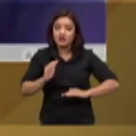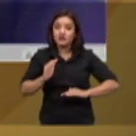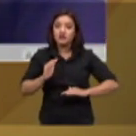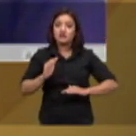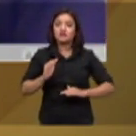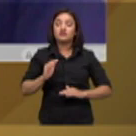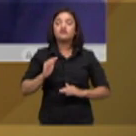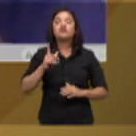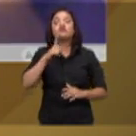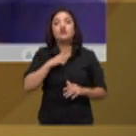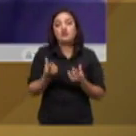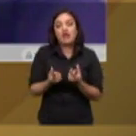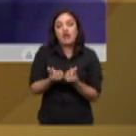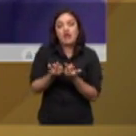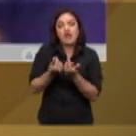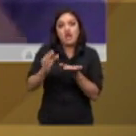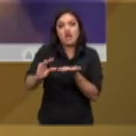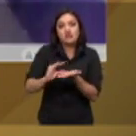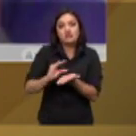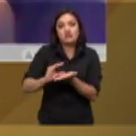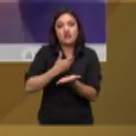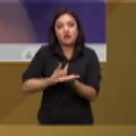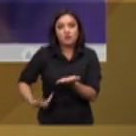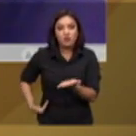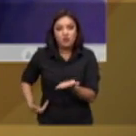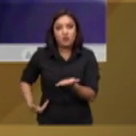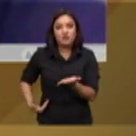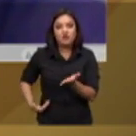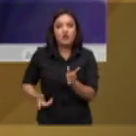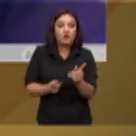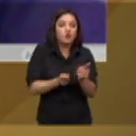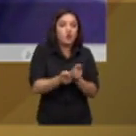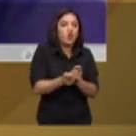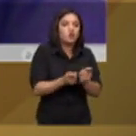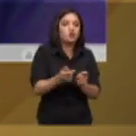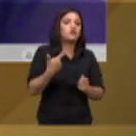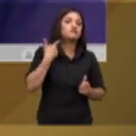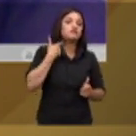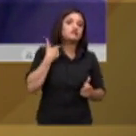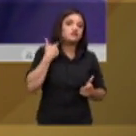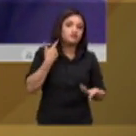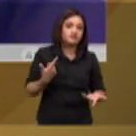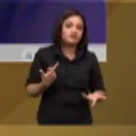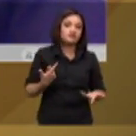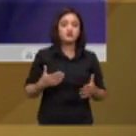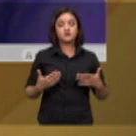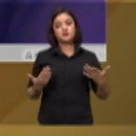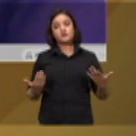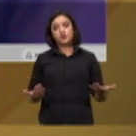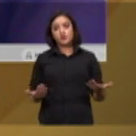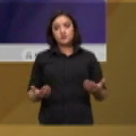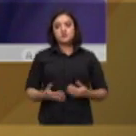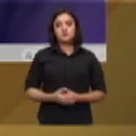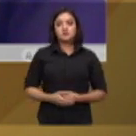de receita pública a partir da exploração de um concurso de prognósticos. E isso